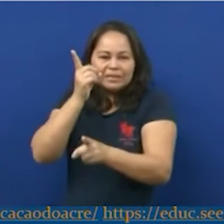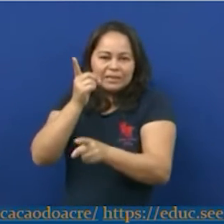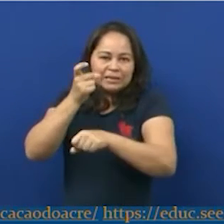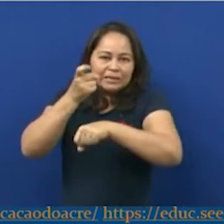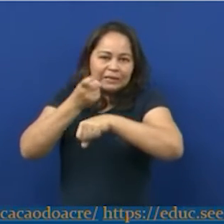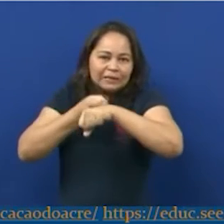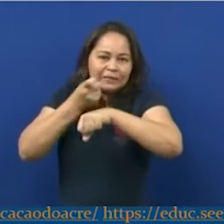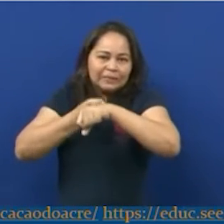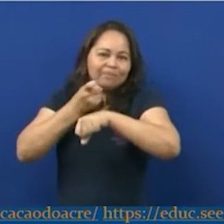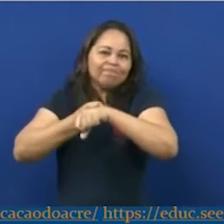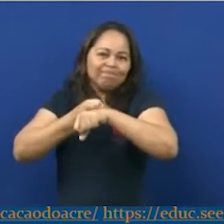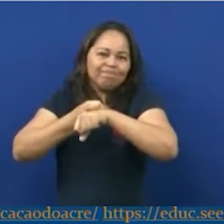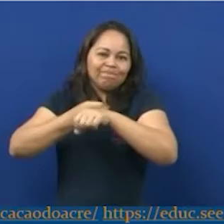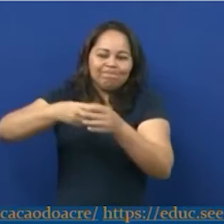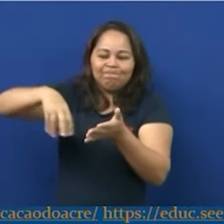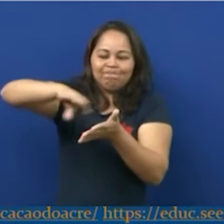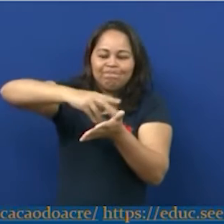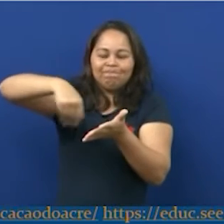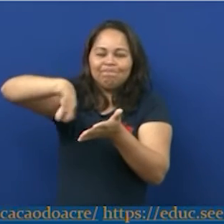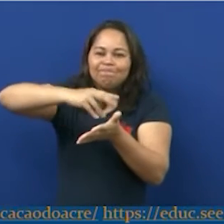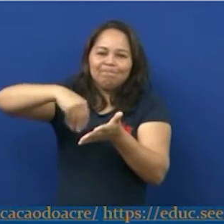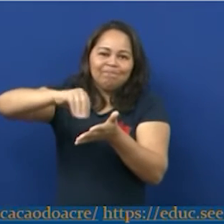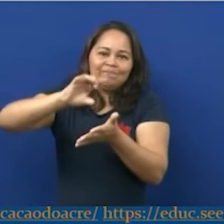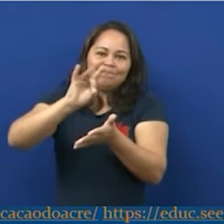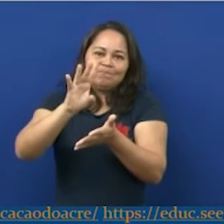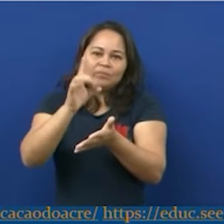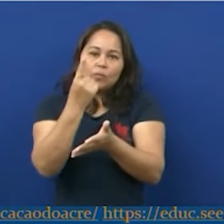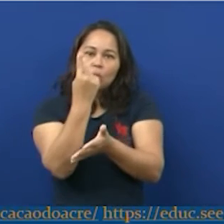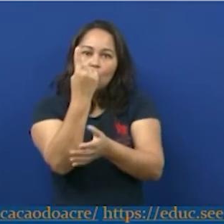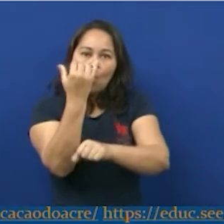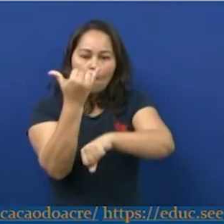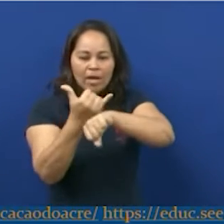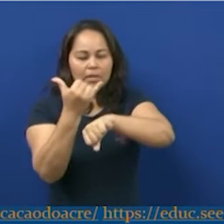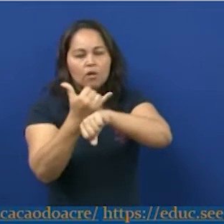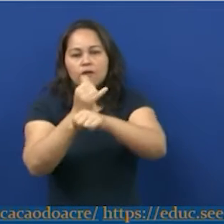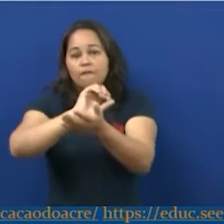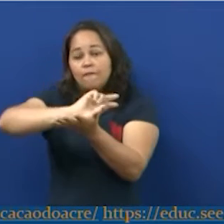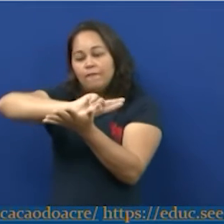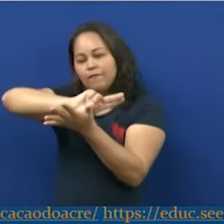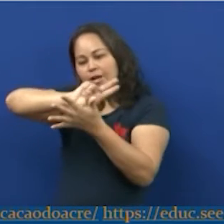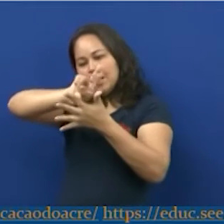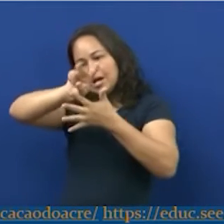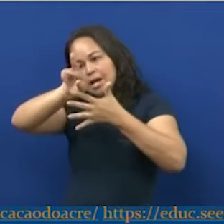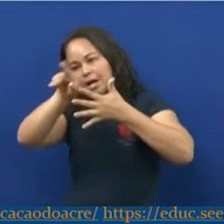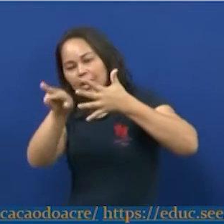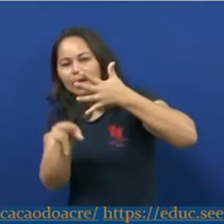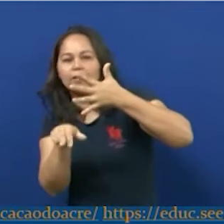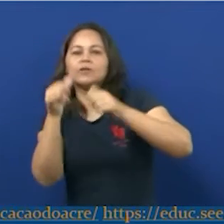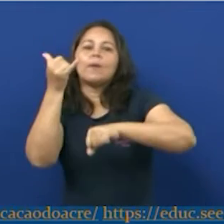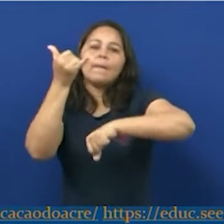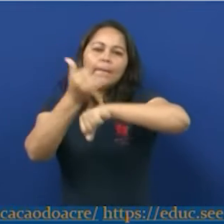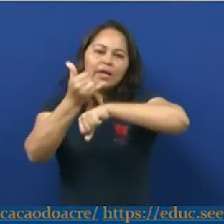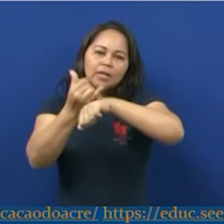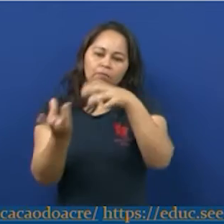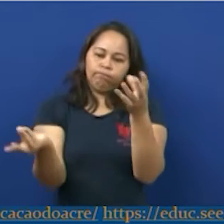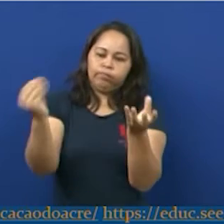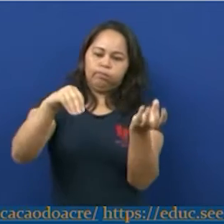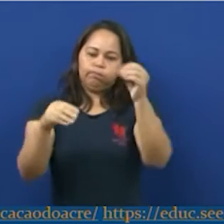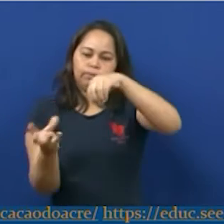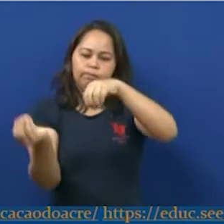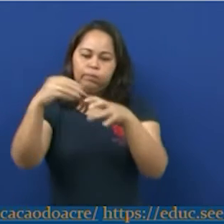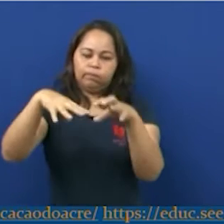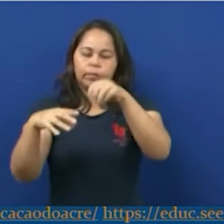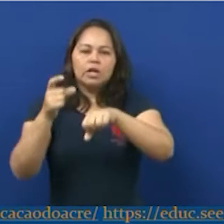ligas metálicas elas não são formadas por um metal único. Nós temos uma mistura de vários metais que vão